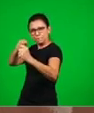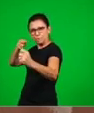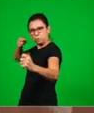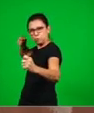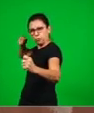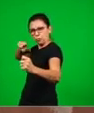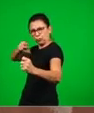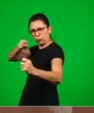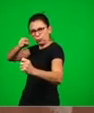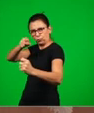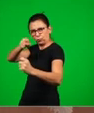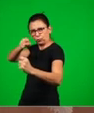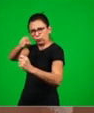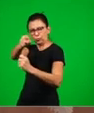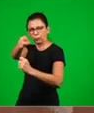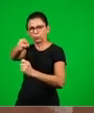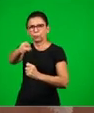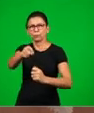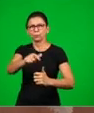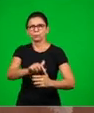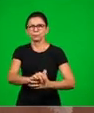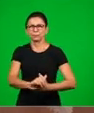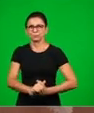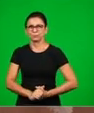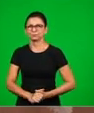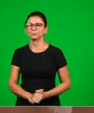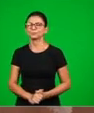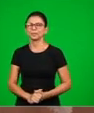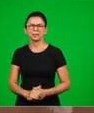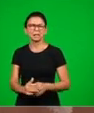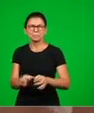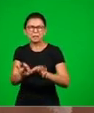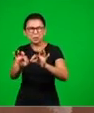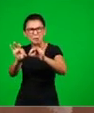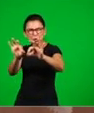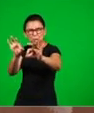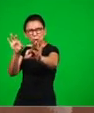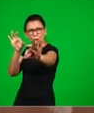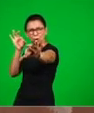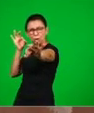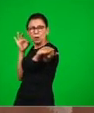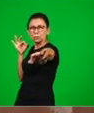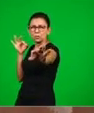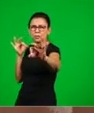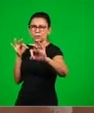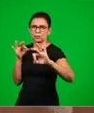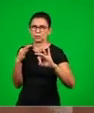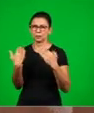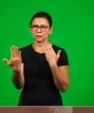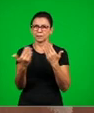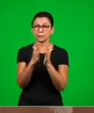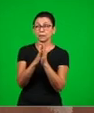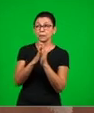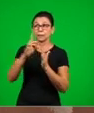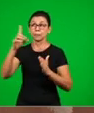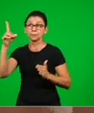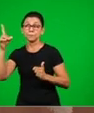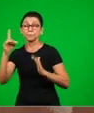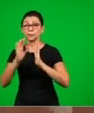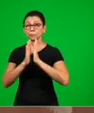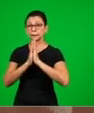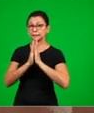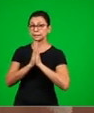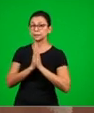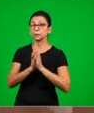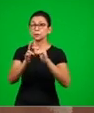não. A lança é objeto pessoal. Mas o arco é aquilo que atinge a distância. É a palavra, é a oração, são os recursos do culto,